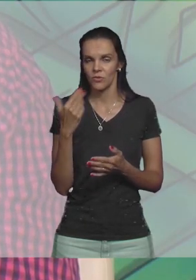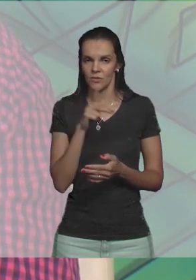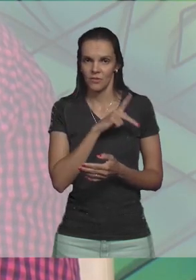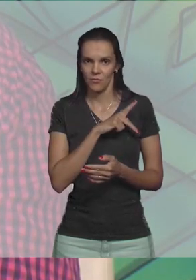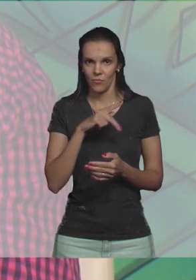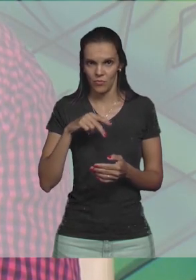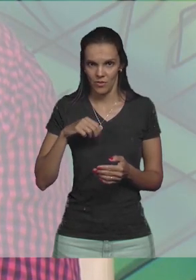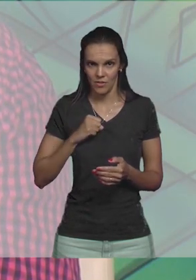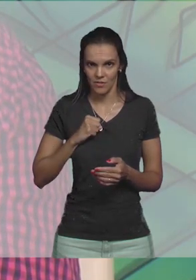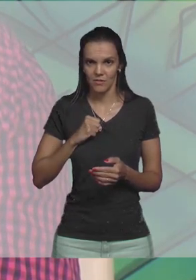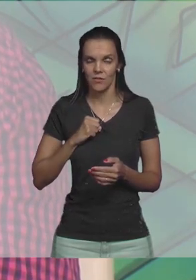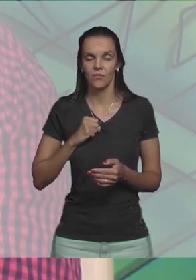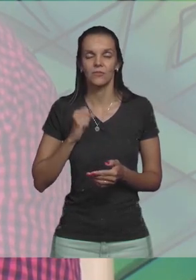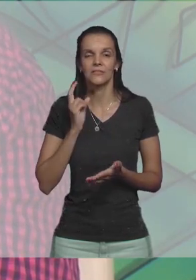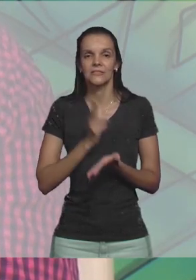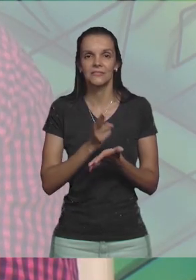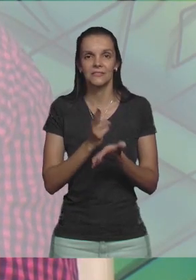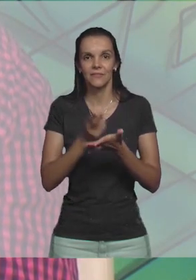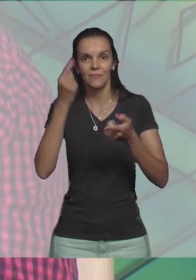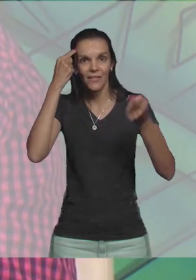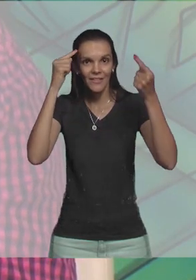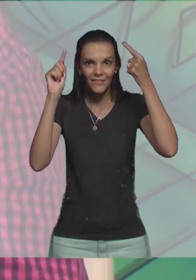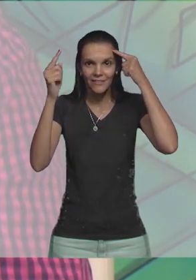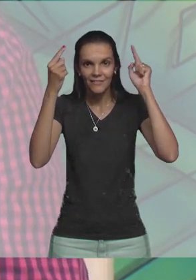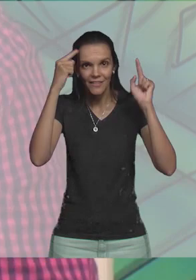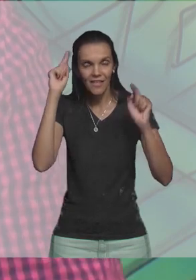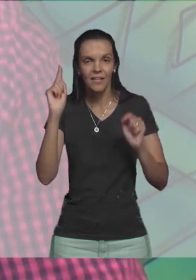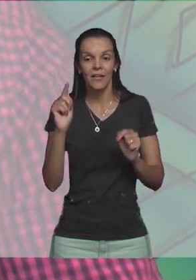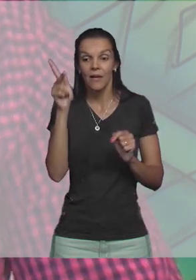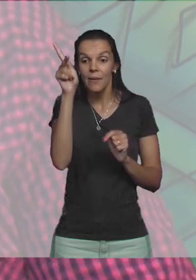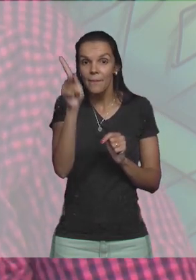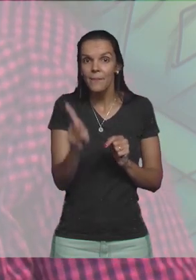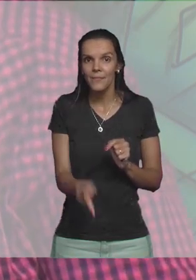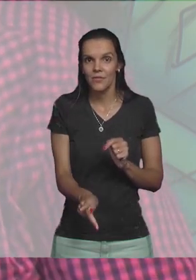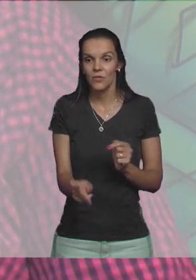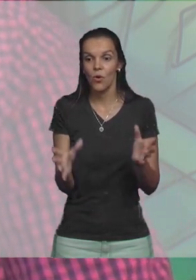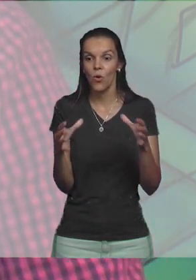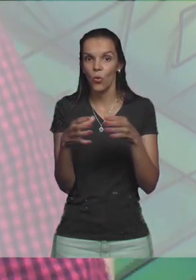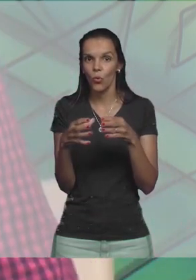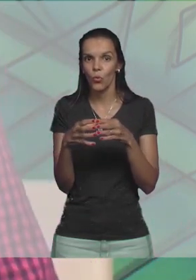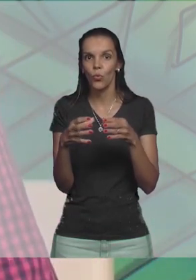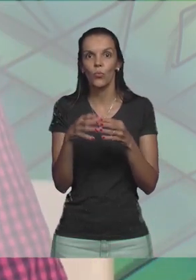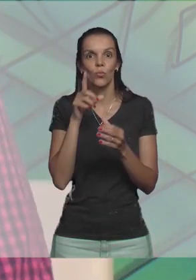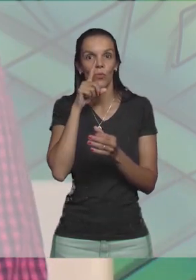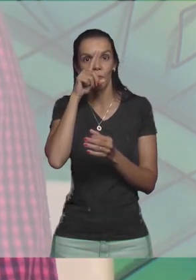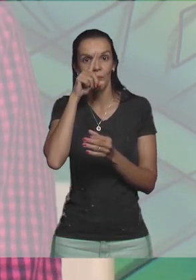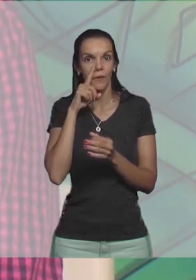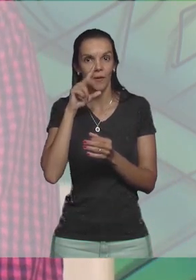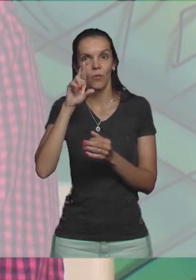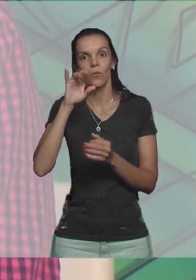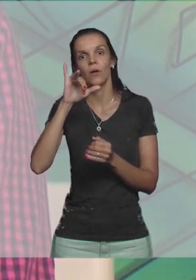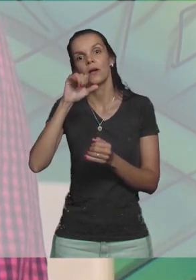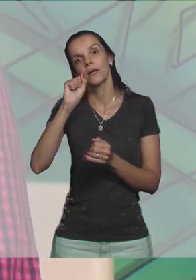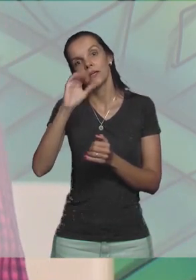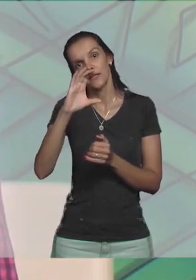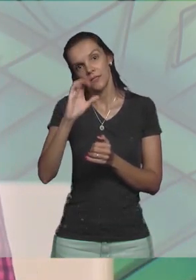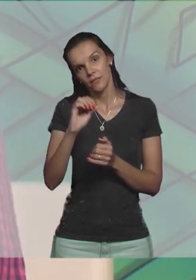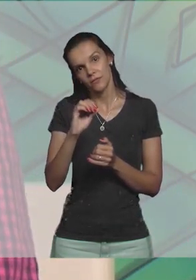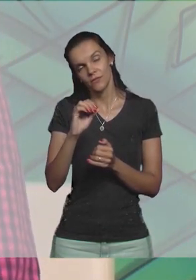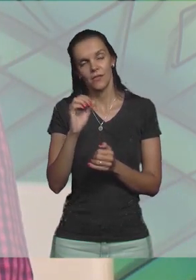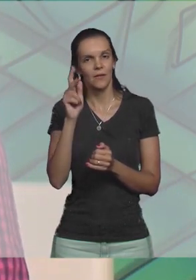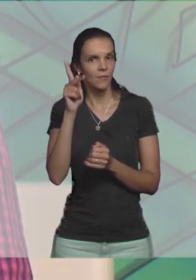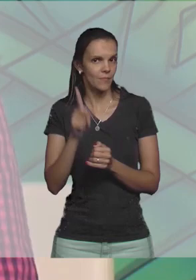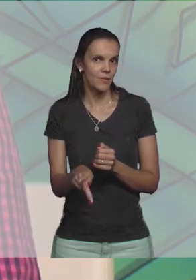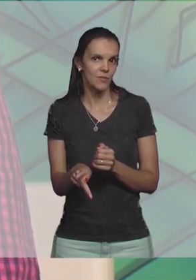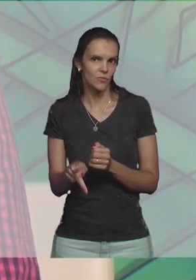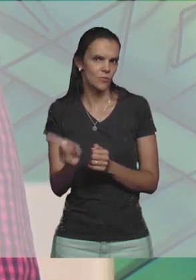gente pensa, a gente tem sempre a ideia de que a pessoa é o risco, né? O grupo de risco. Não é a pessoa que